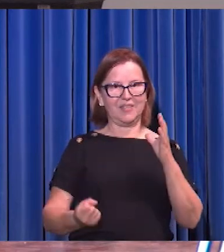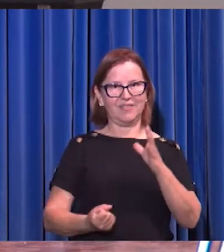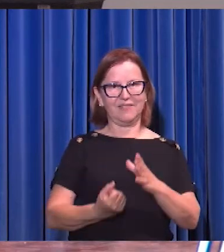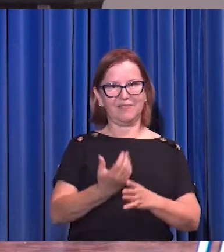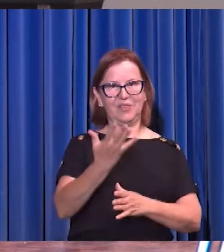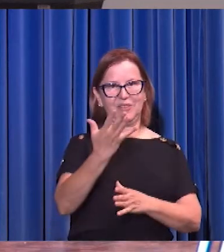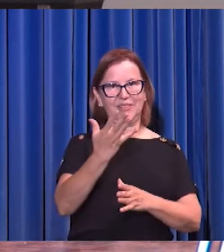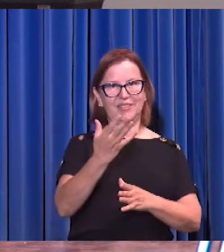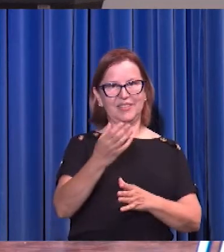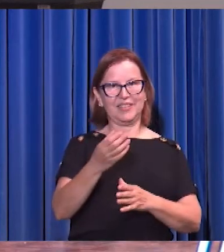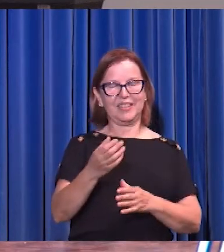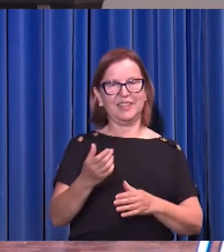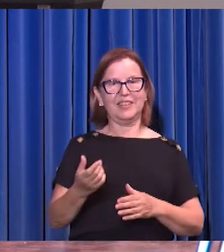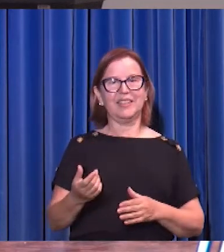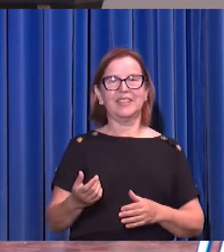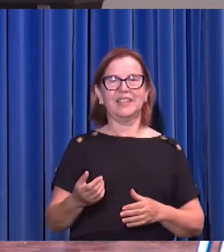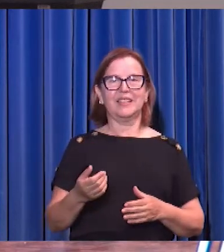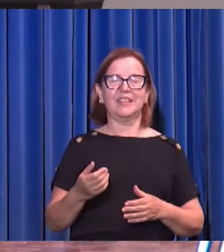do novo nascimento.